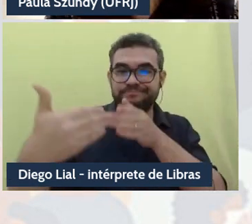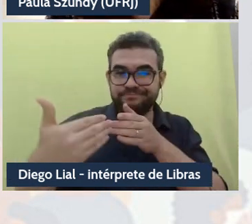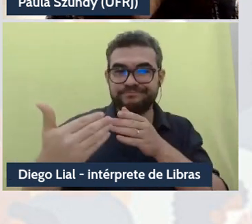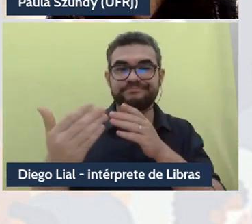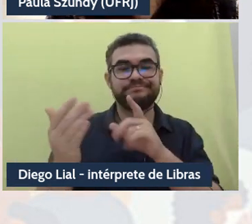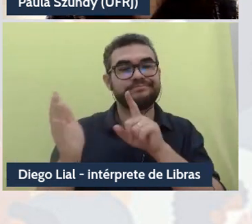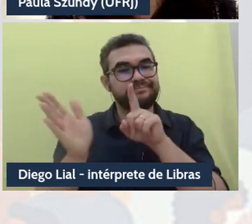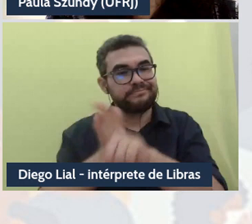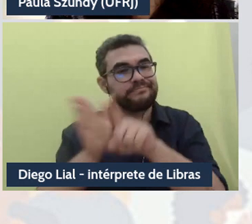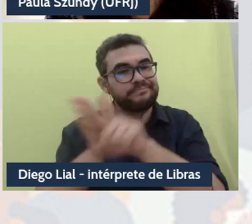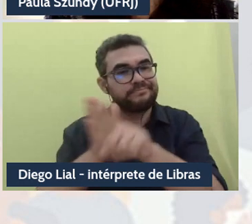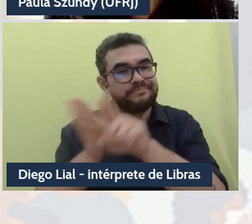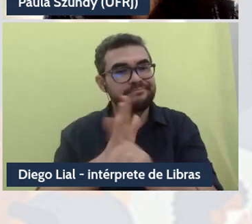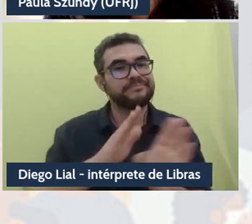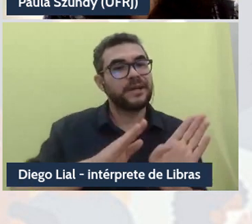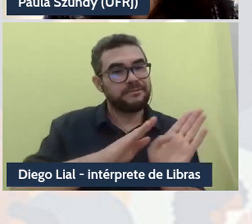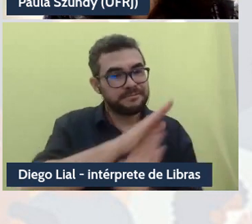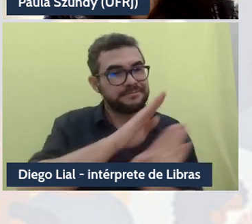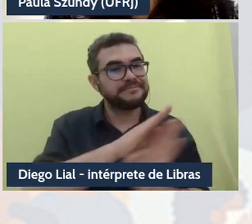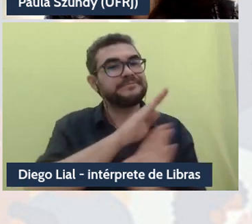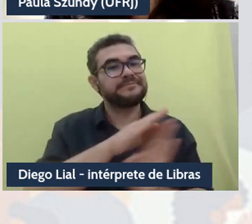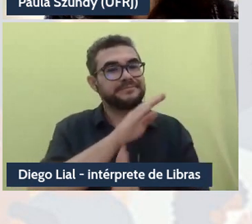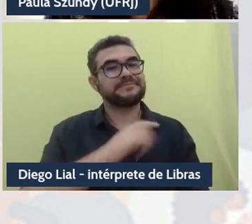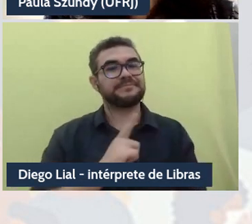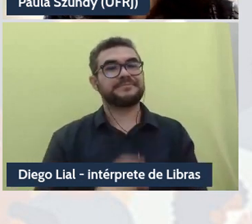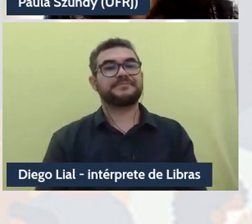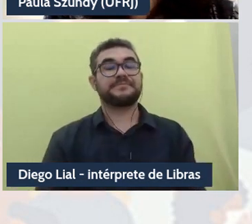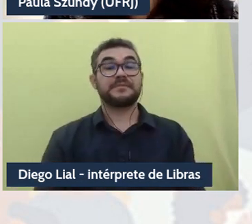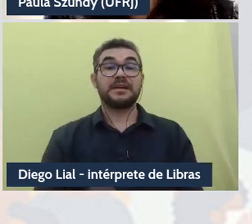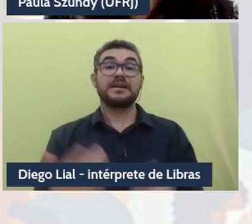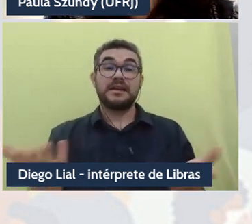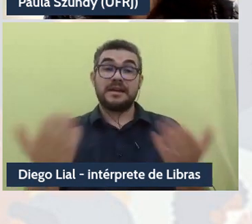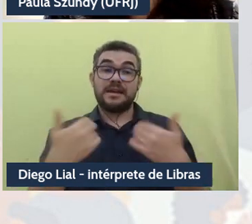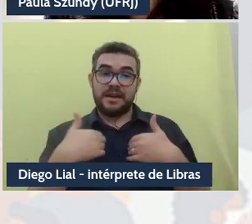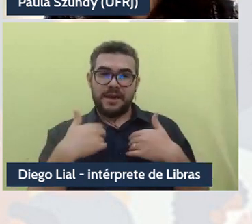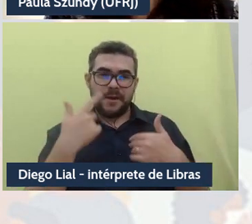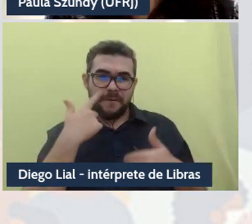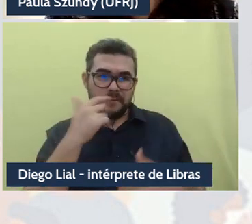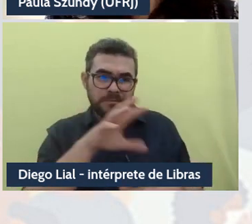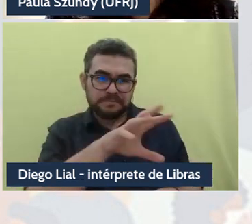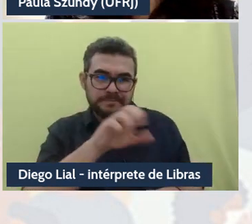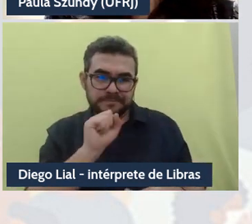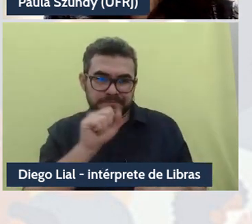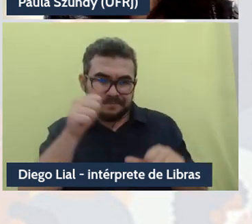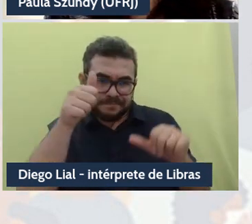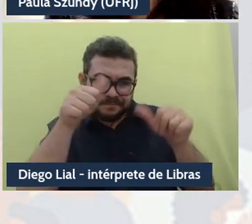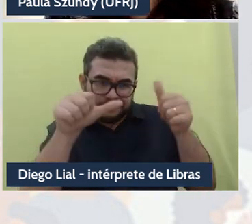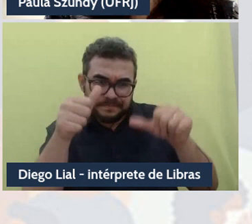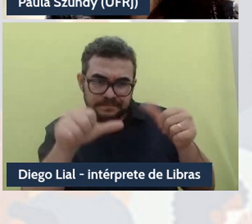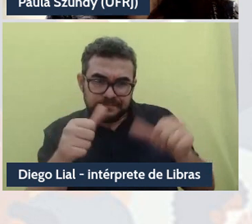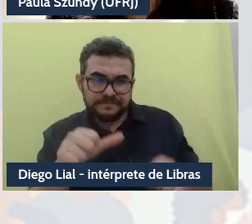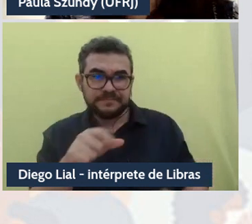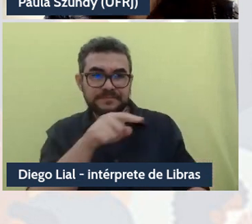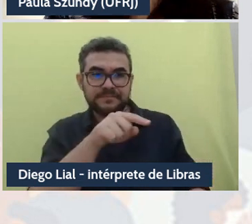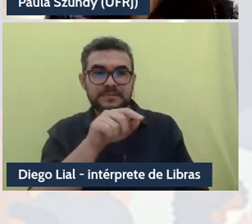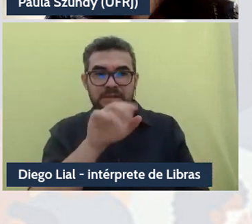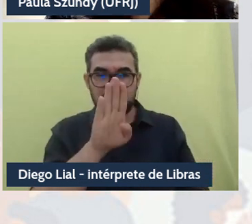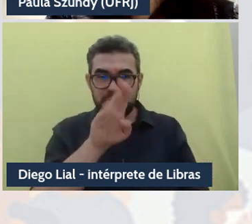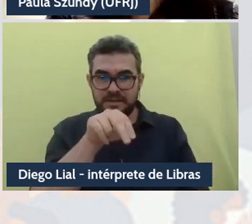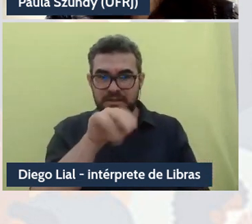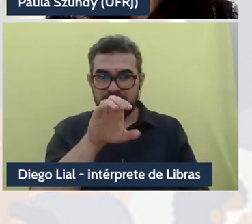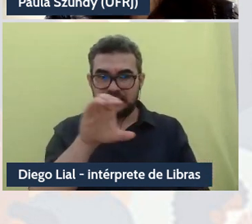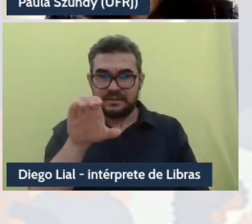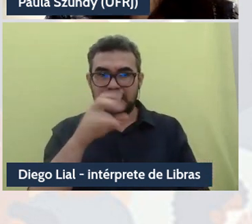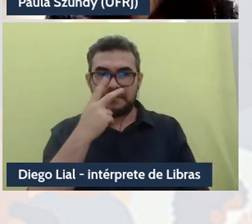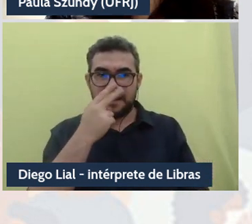eu analiso, né, a BNCC como um signo ideológico, né, partindo da premissa